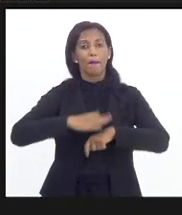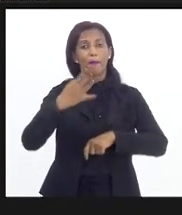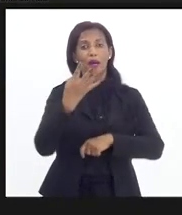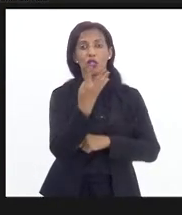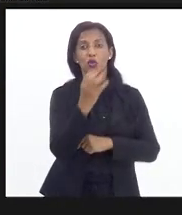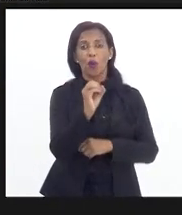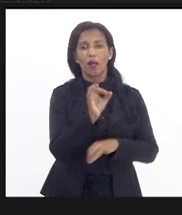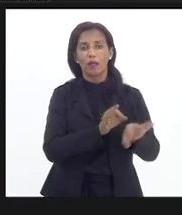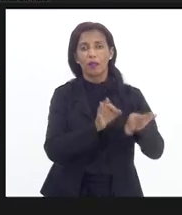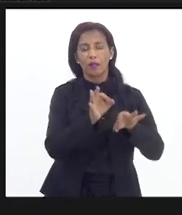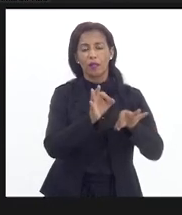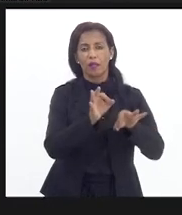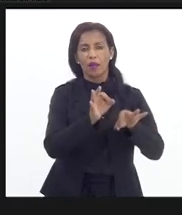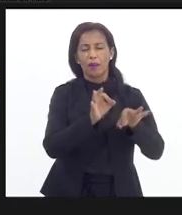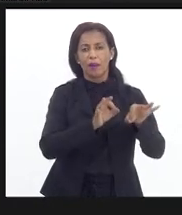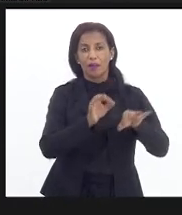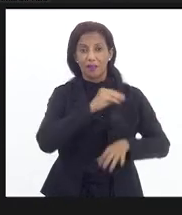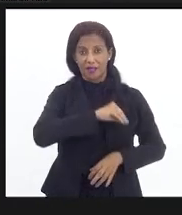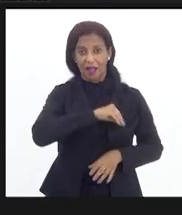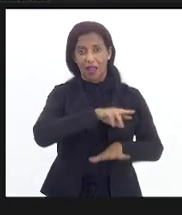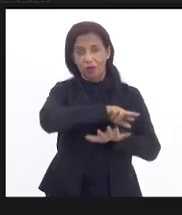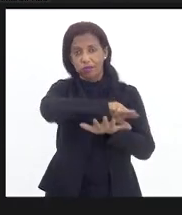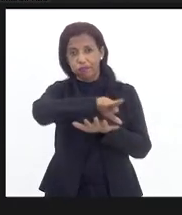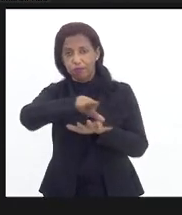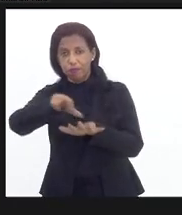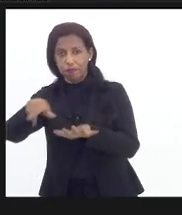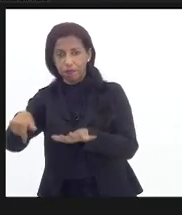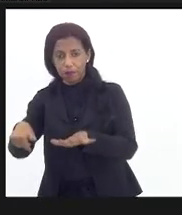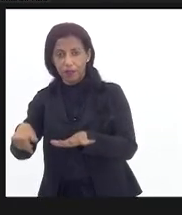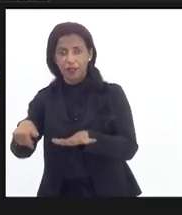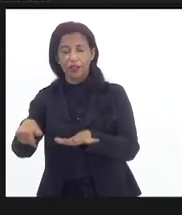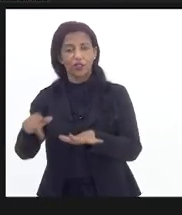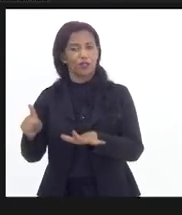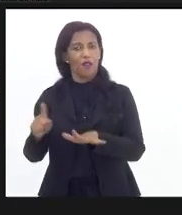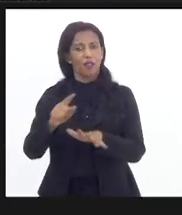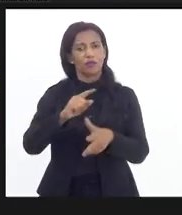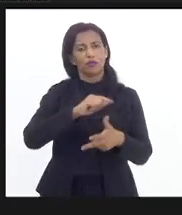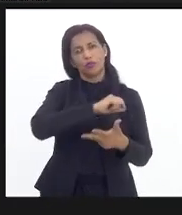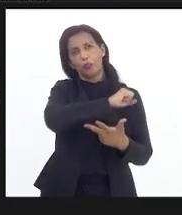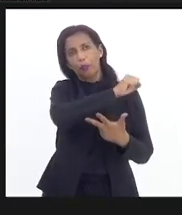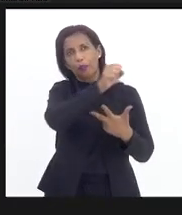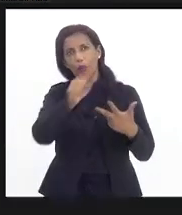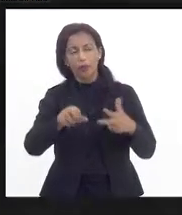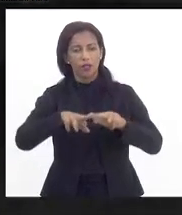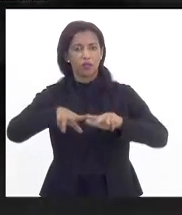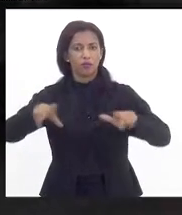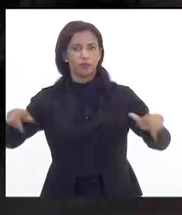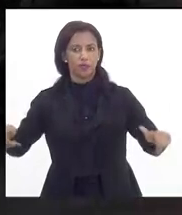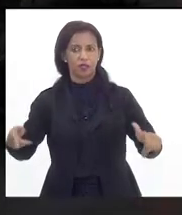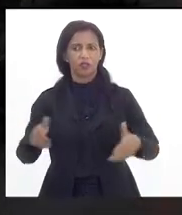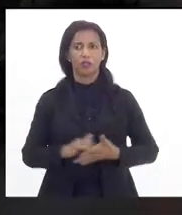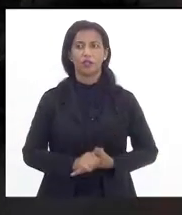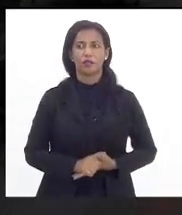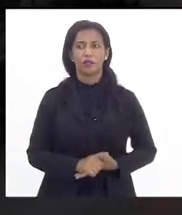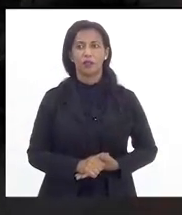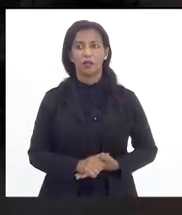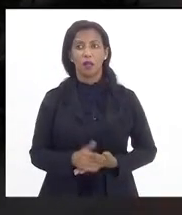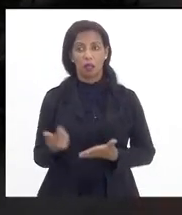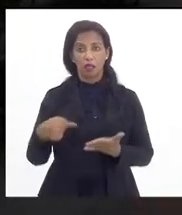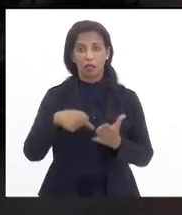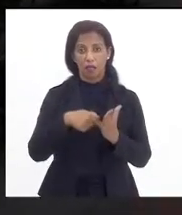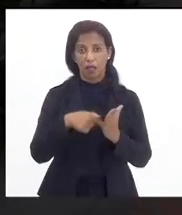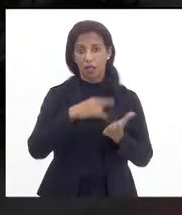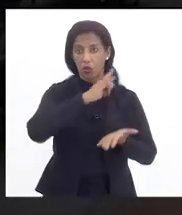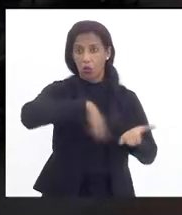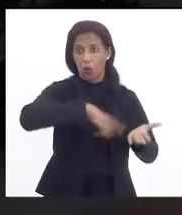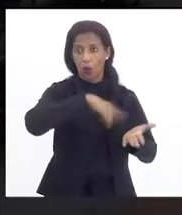mais de 40 planos de cargos e salários dos mais diversos poderes e não tá aqui oh